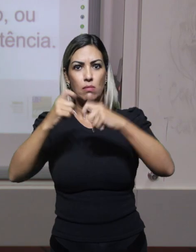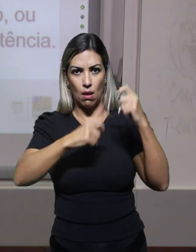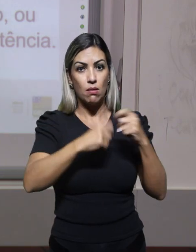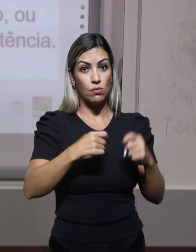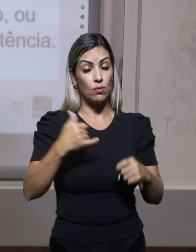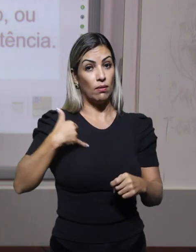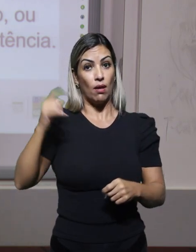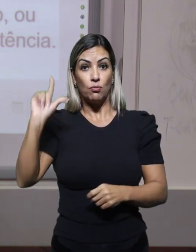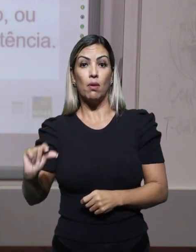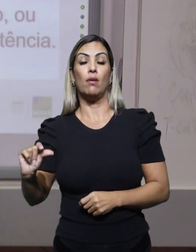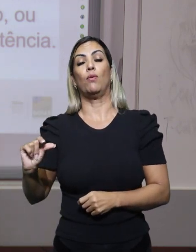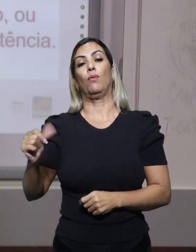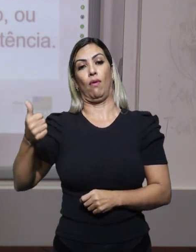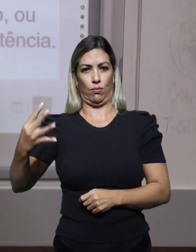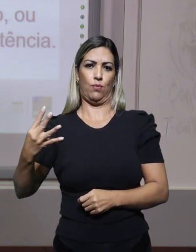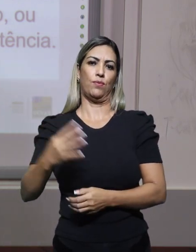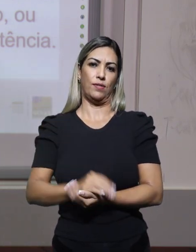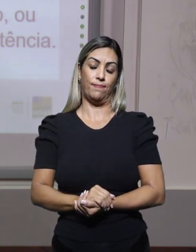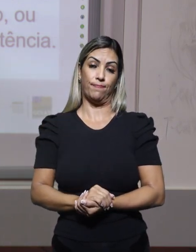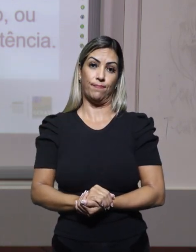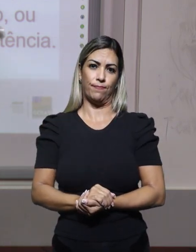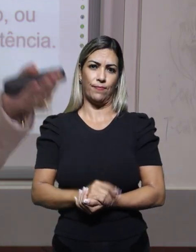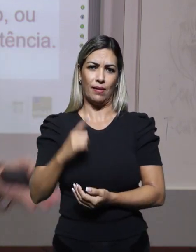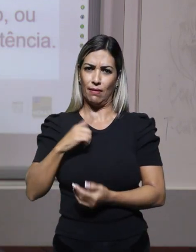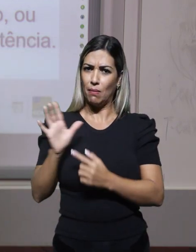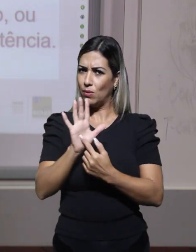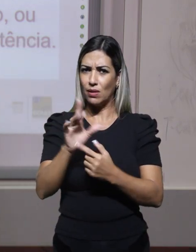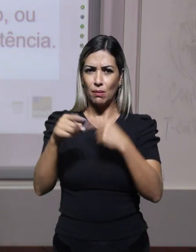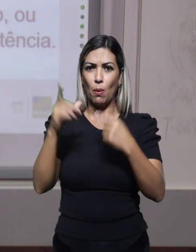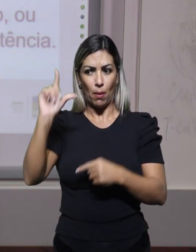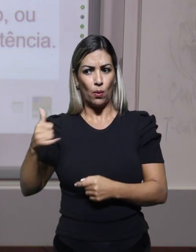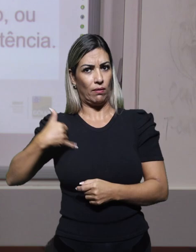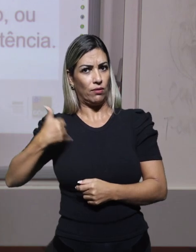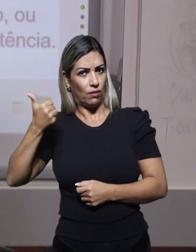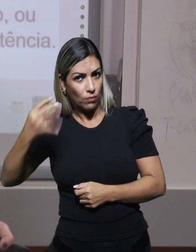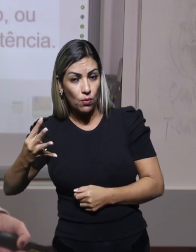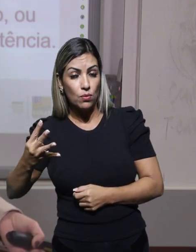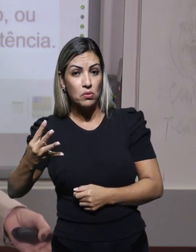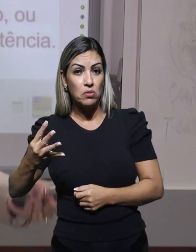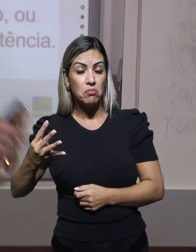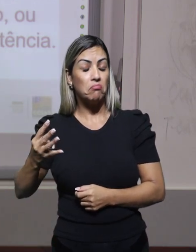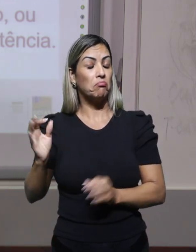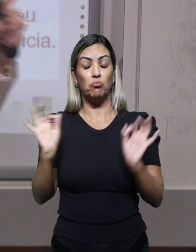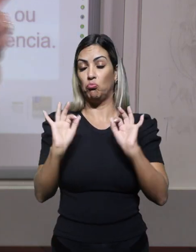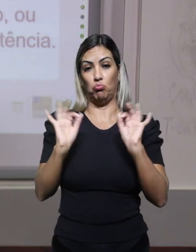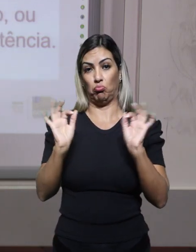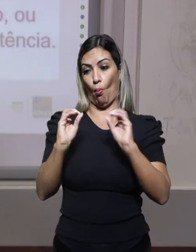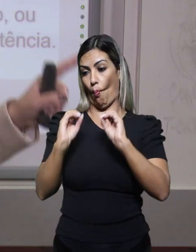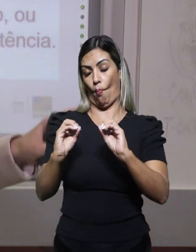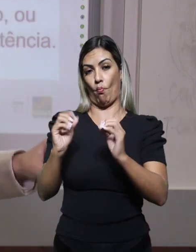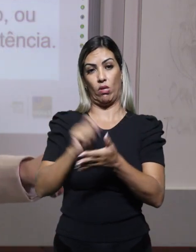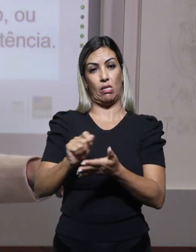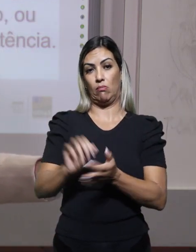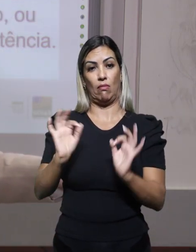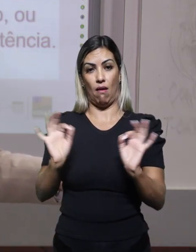com uma pessoa menor de 14 anos. Está escrito alguma coisa depois do menor de 14 anos? Não